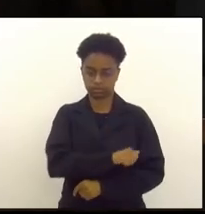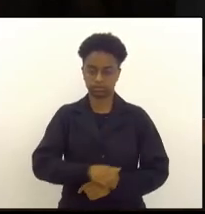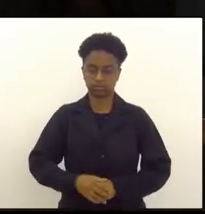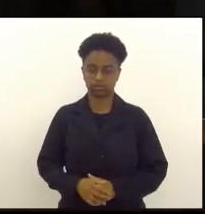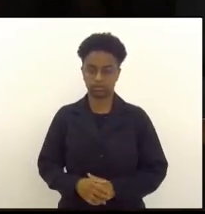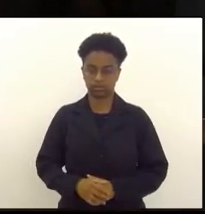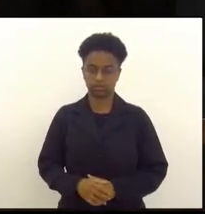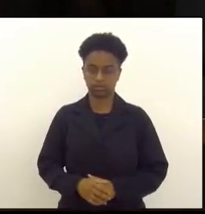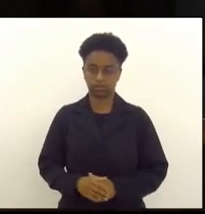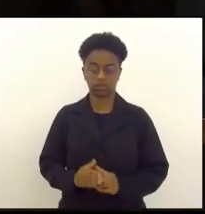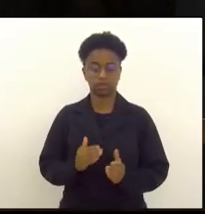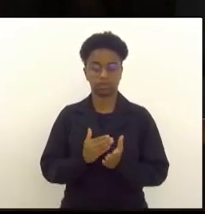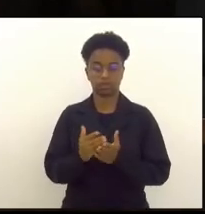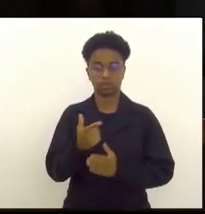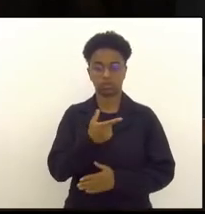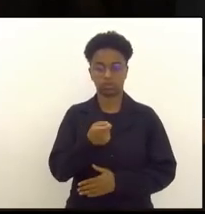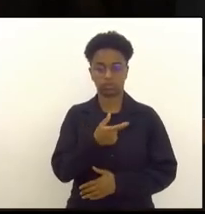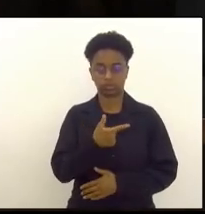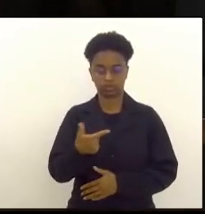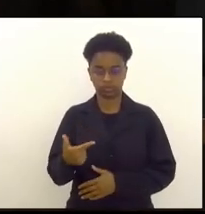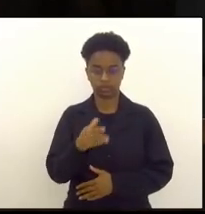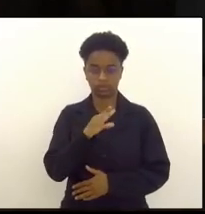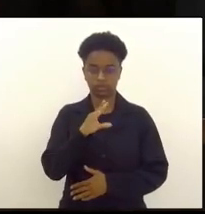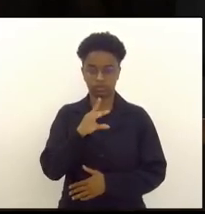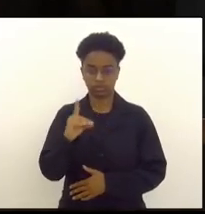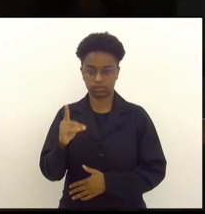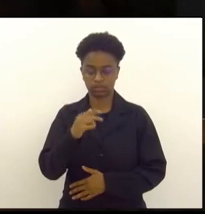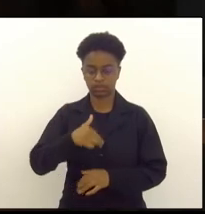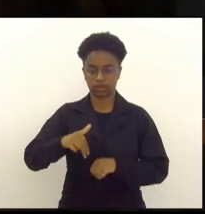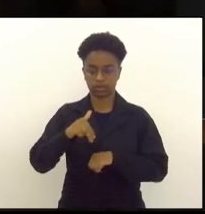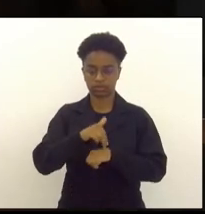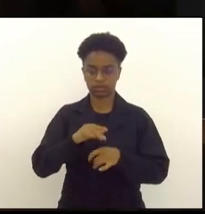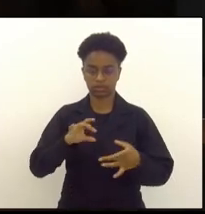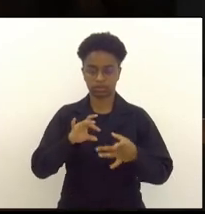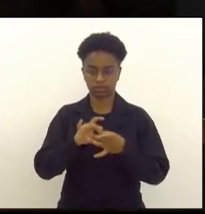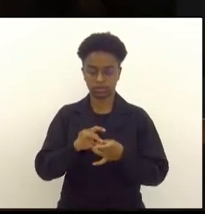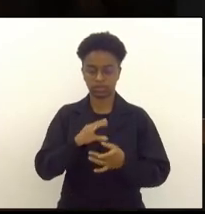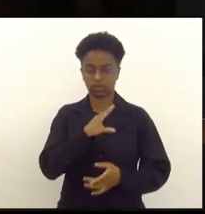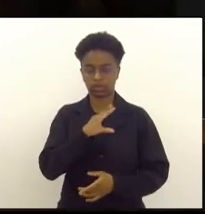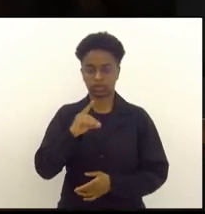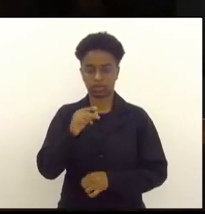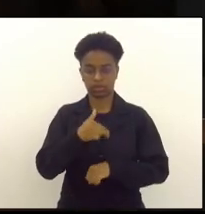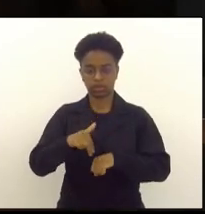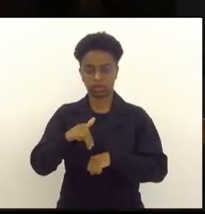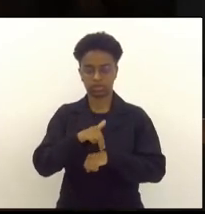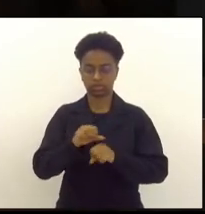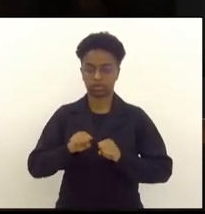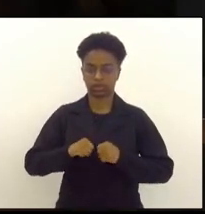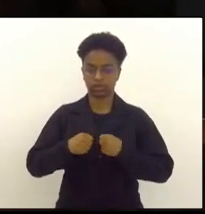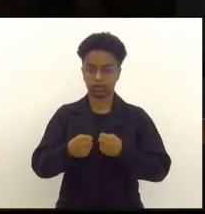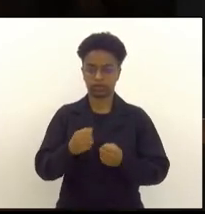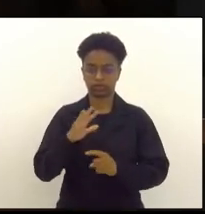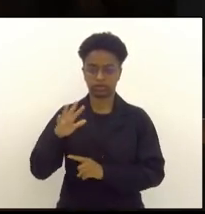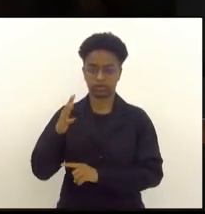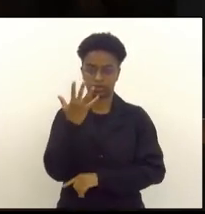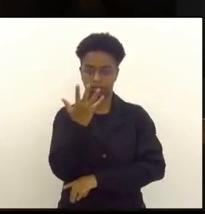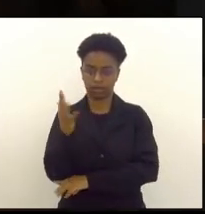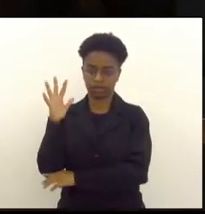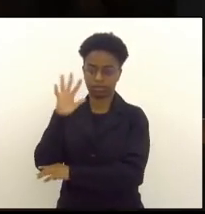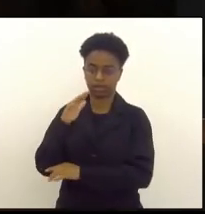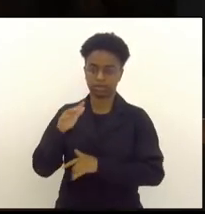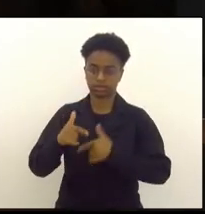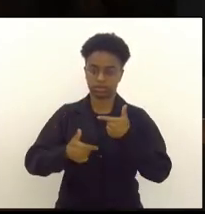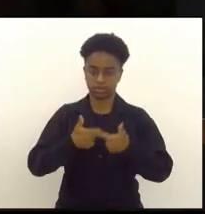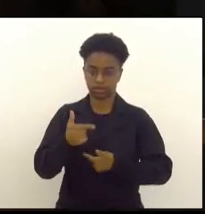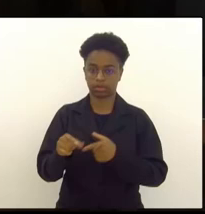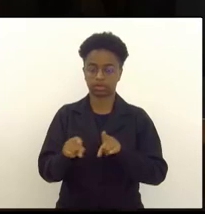Desde 2022, é coordenadora nacional adjunto da Coordenadoria Nacional de Defesa do Meio Ambiente do Trabalho e